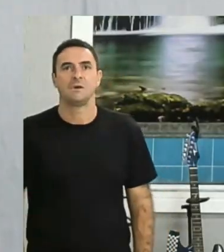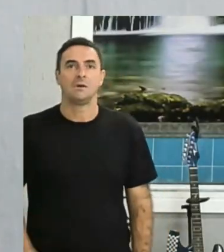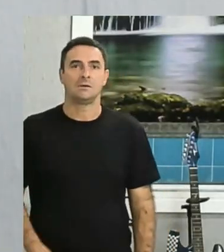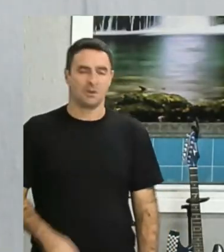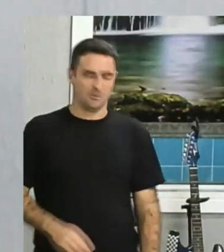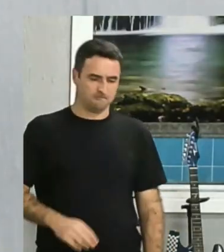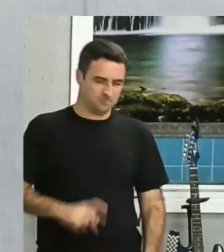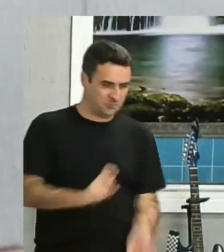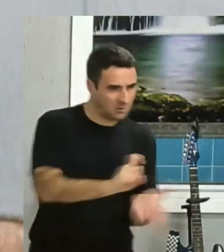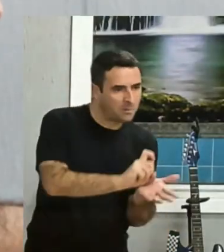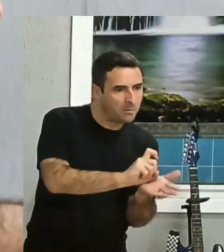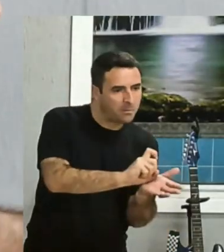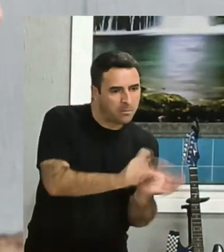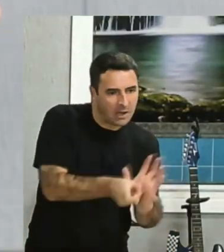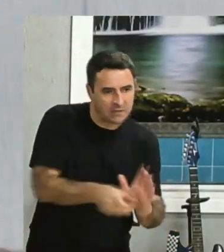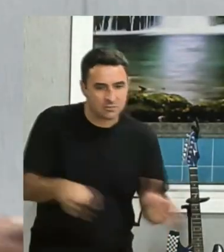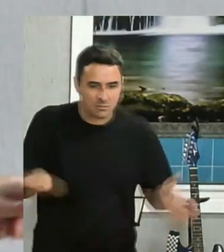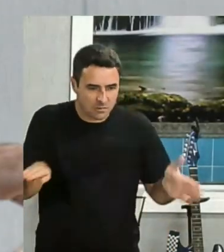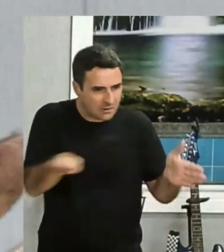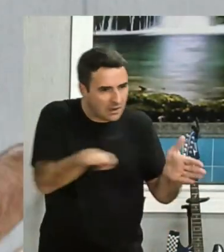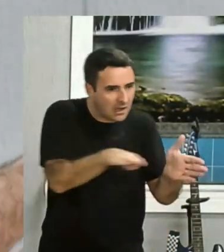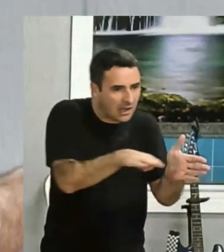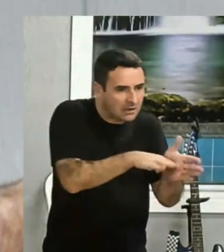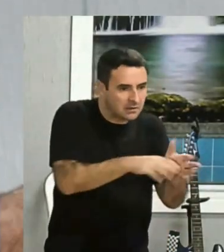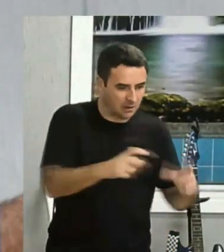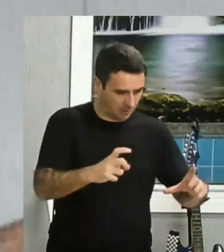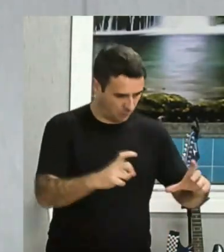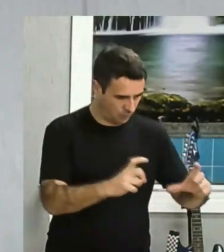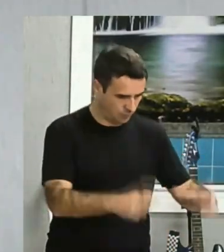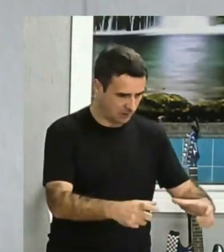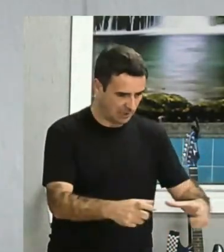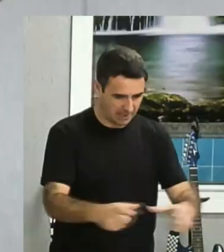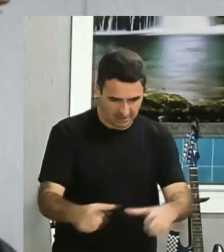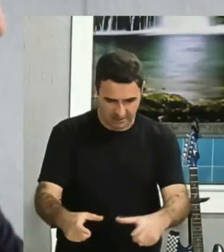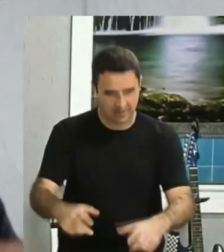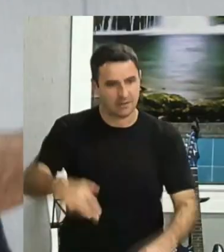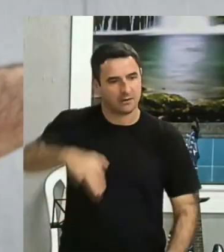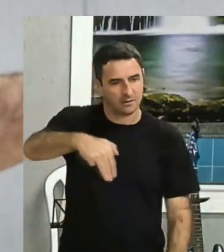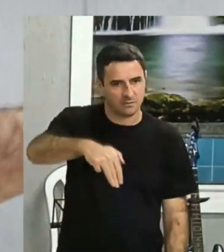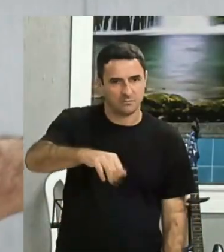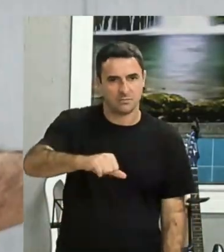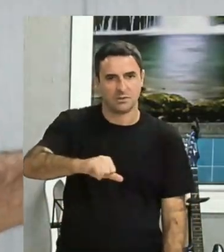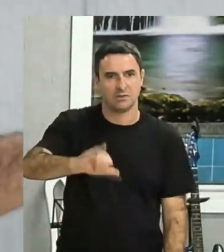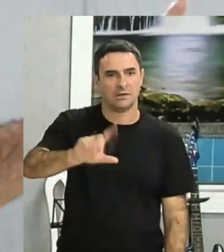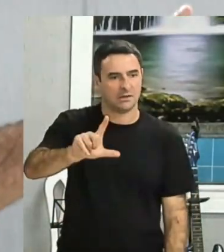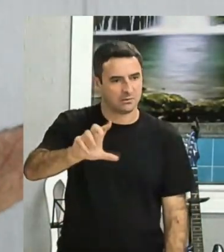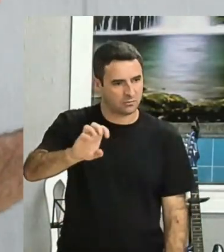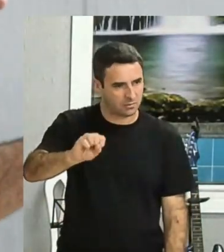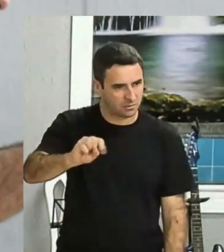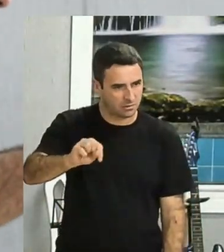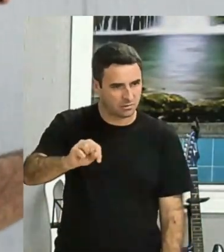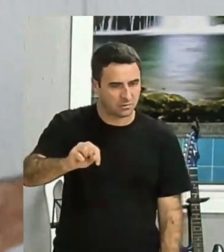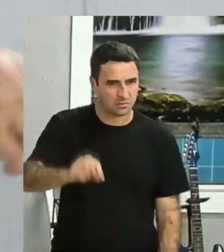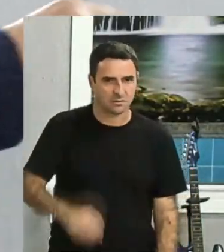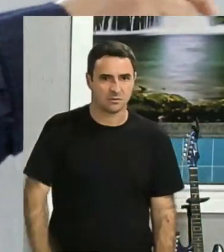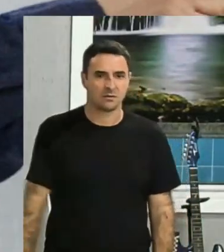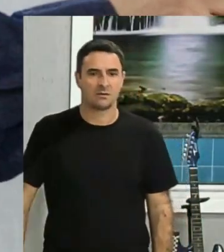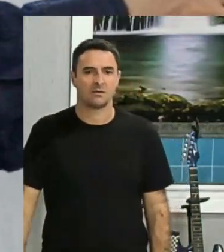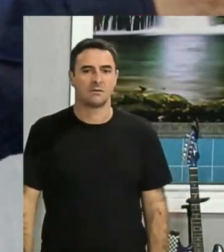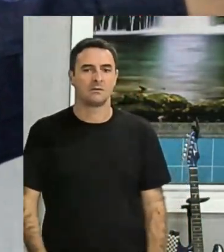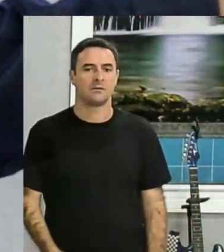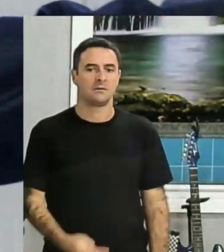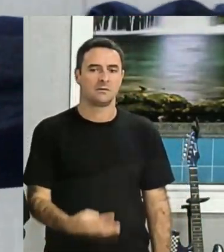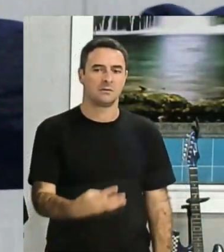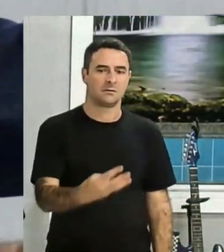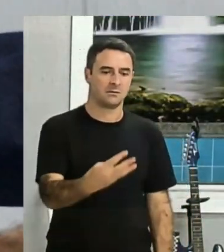bem cá embaixo, em frente a Patmos, são 34. Rapaz, esse